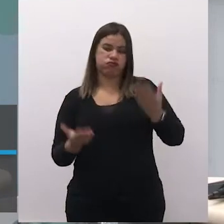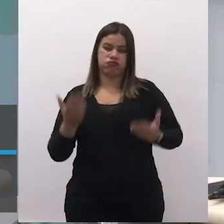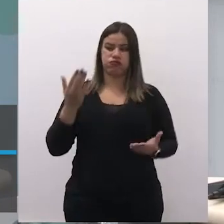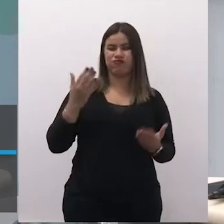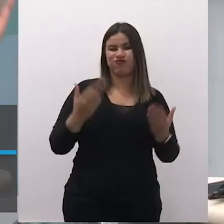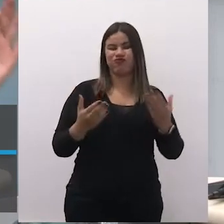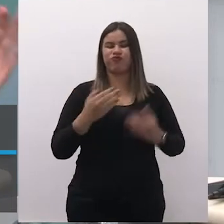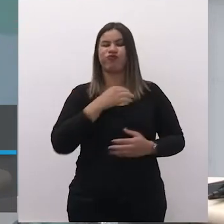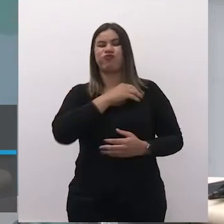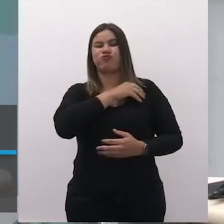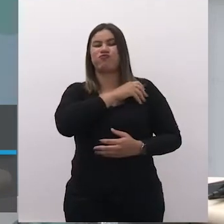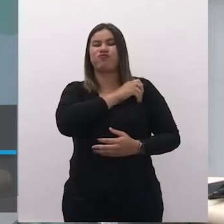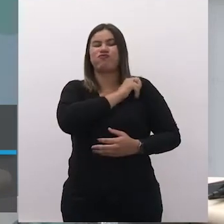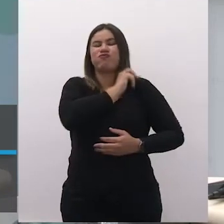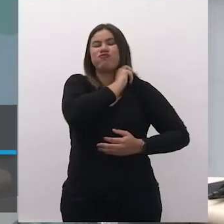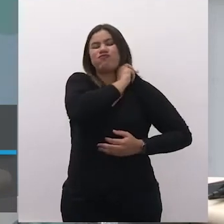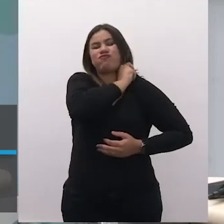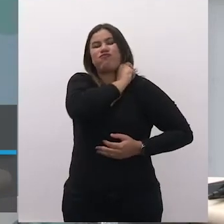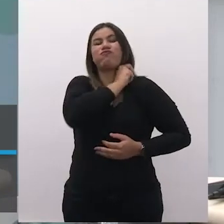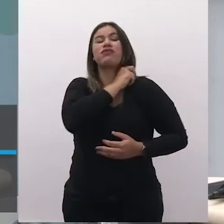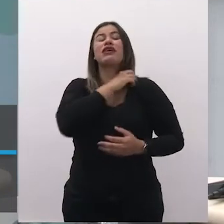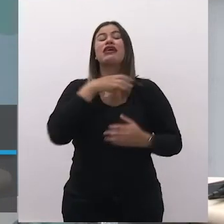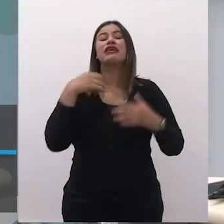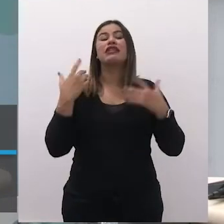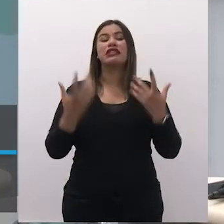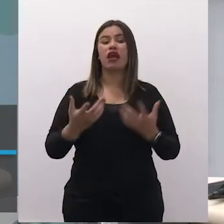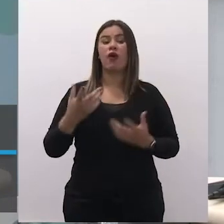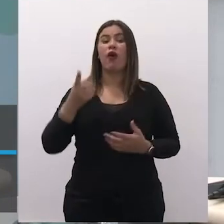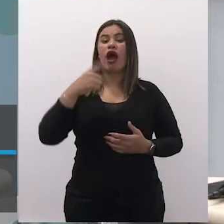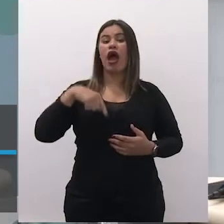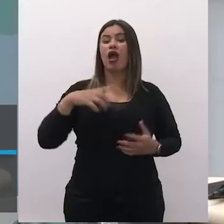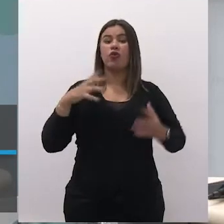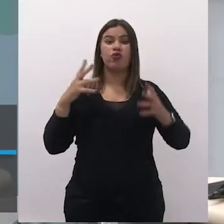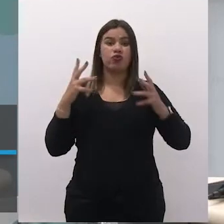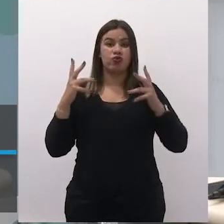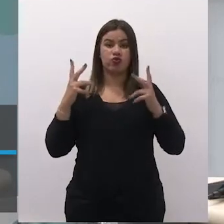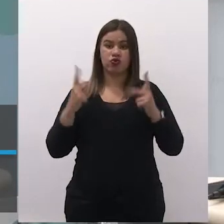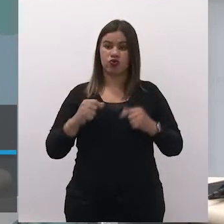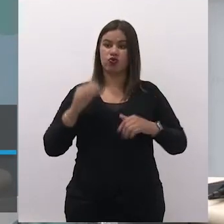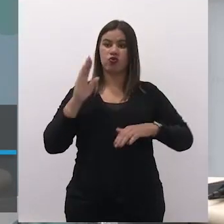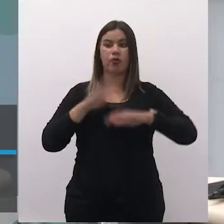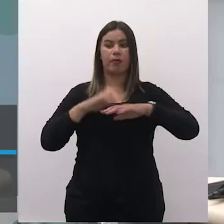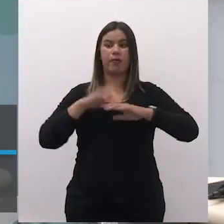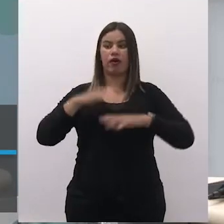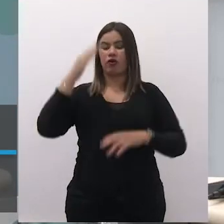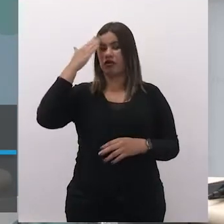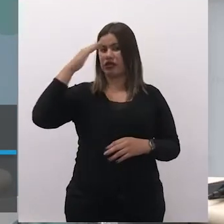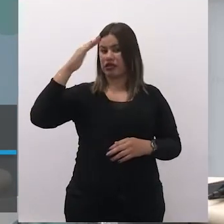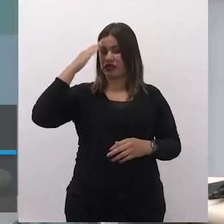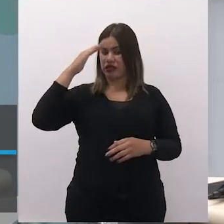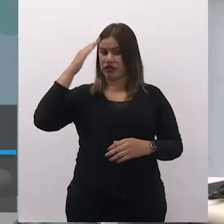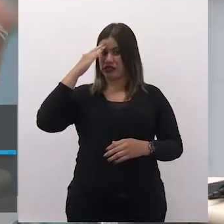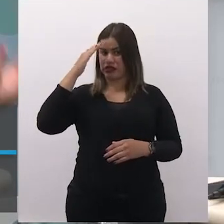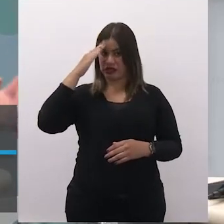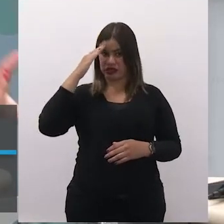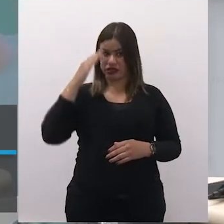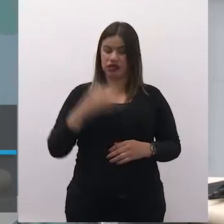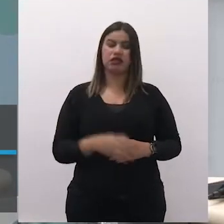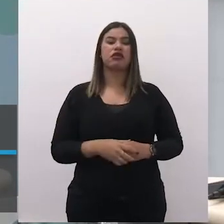de assimilar todas as nossas práticas, nossos conhecimentos,